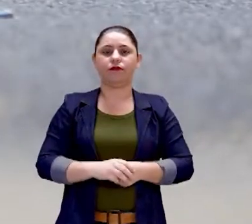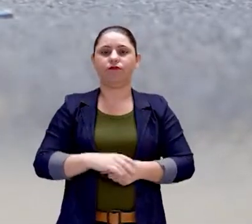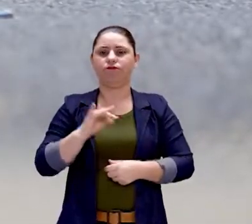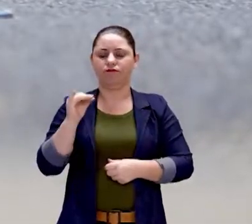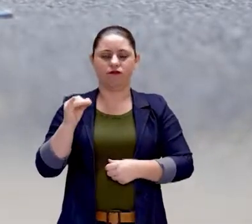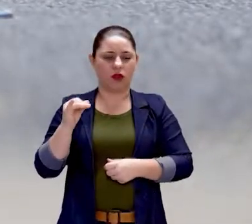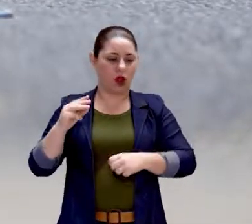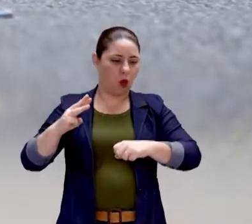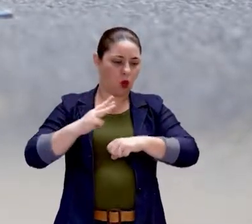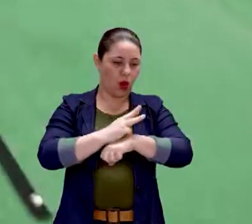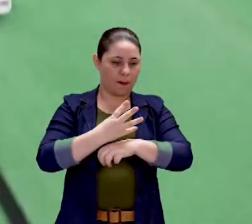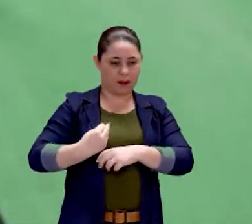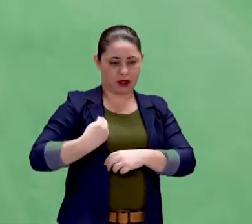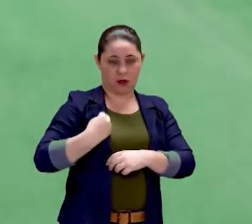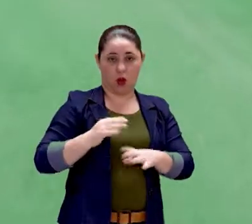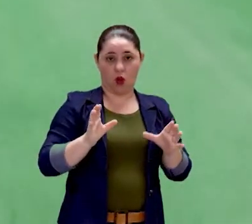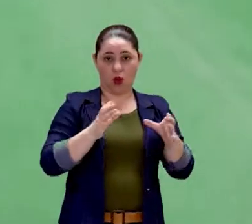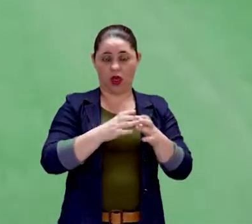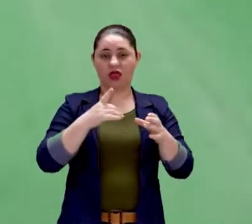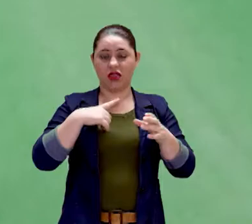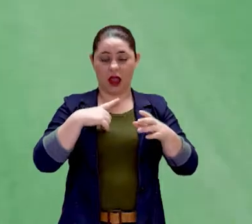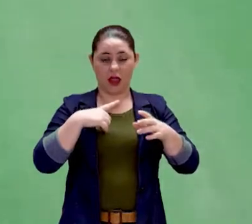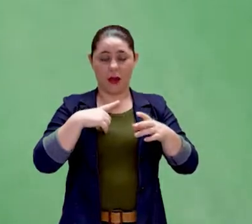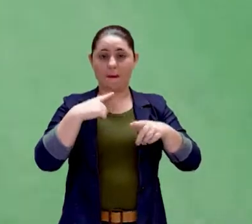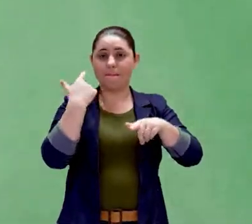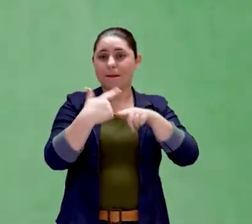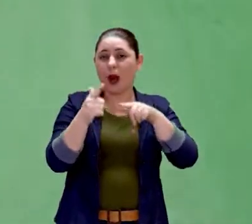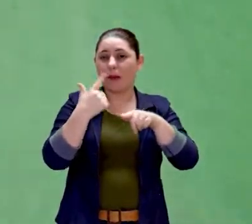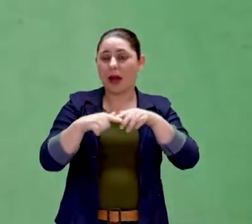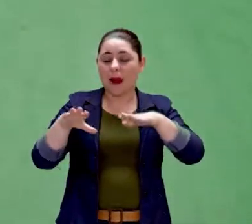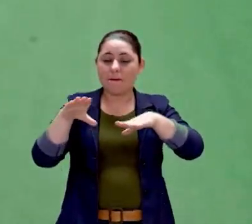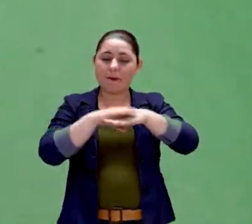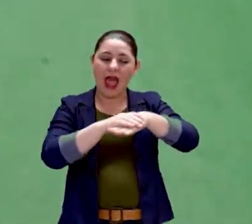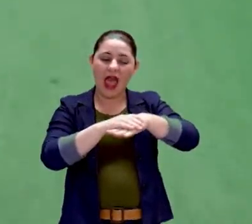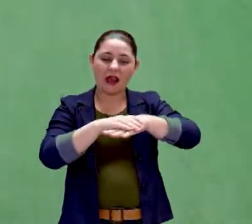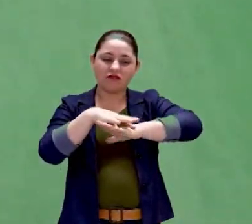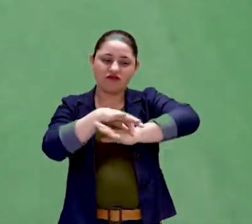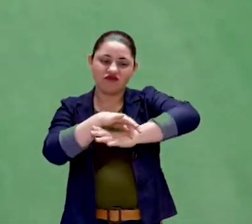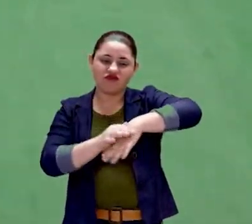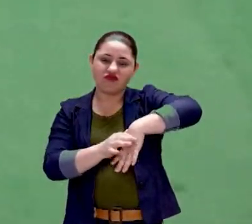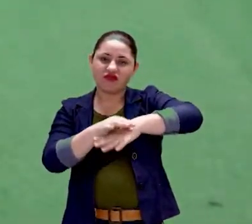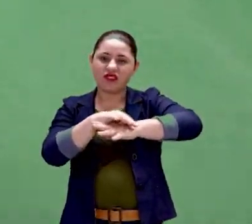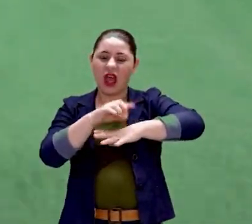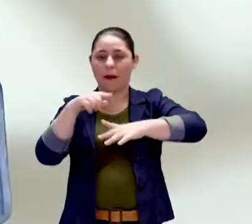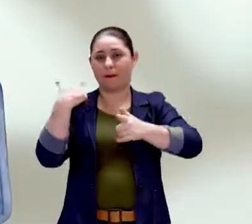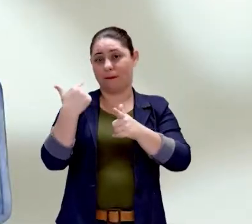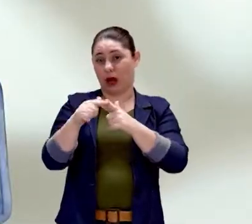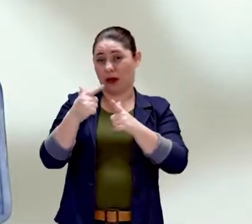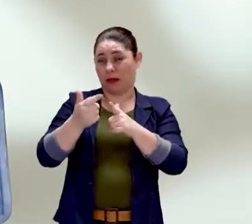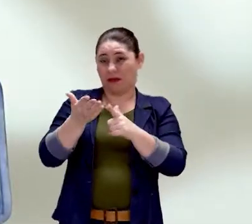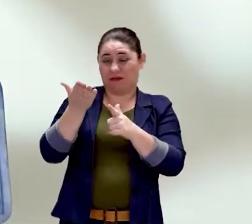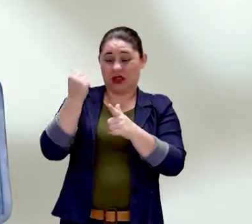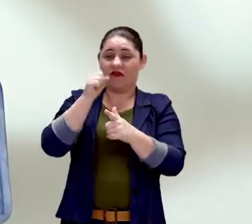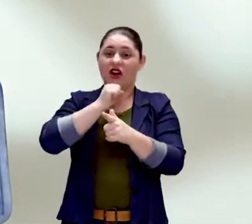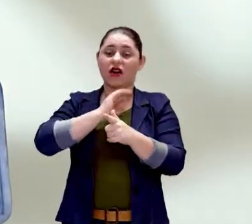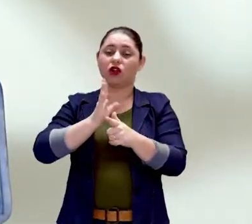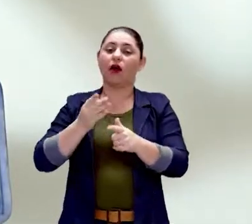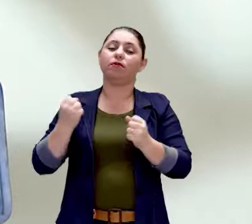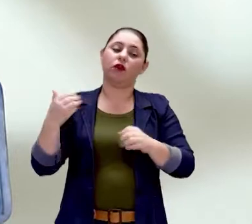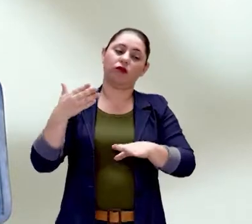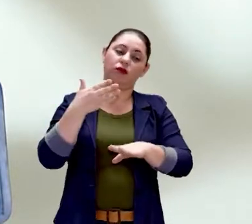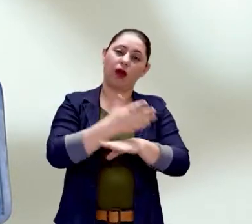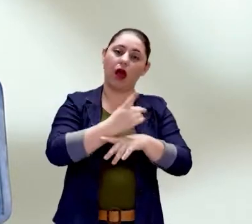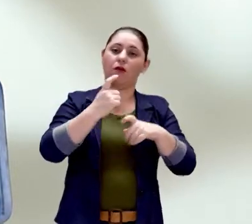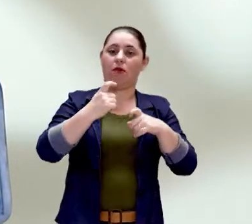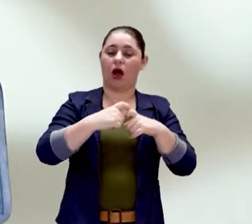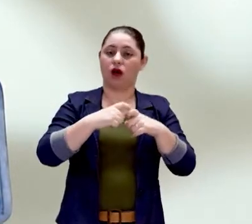Se a pessoa entrou nesse grupo e ela tem uma lesão no tornozelo, por exemplo, uma lesão antiga, então ela tem que ir no médico do